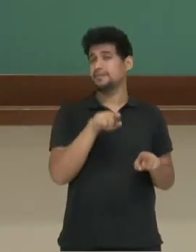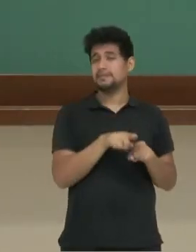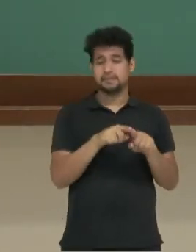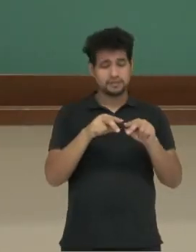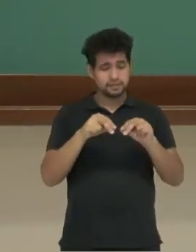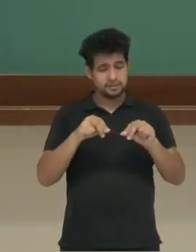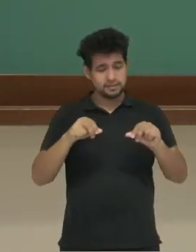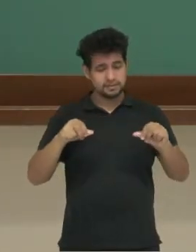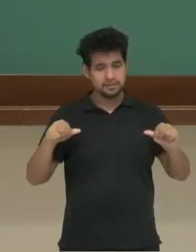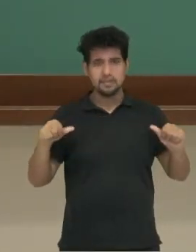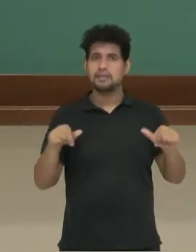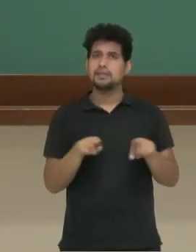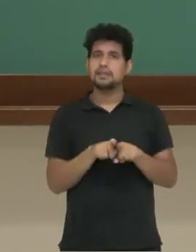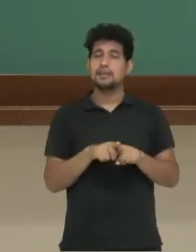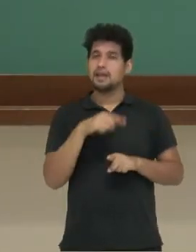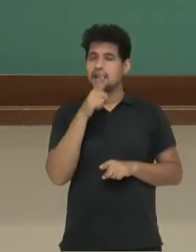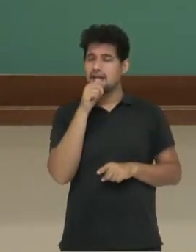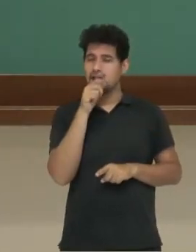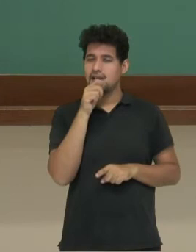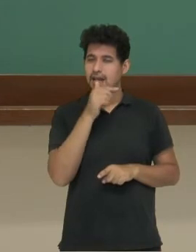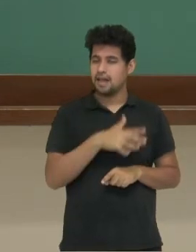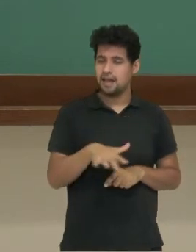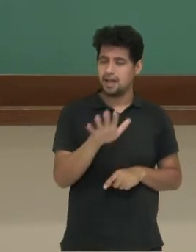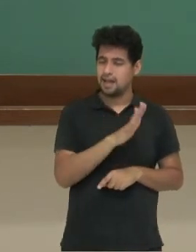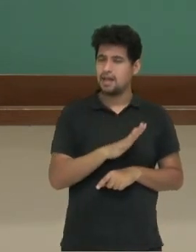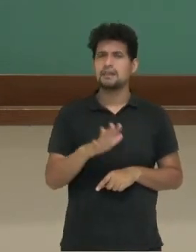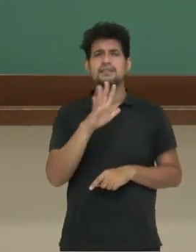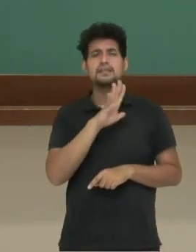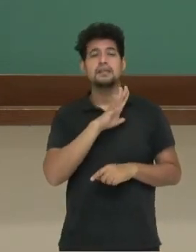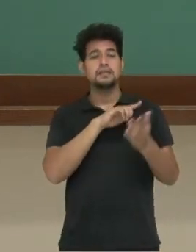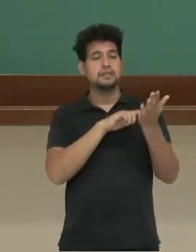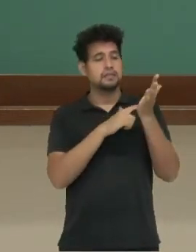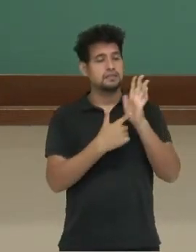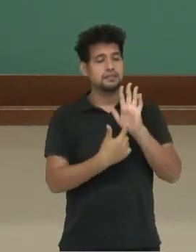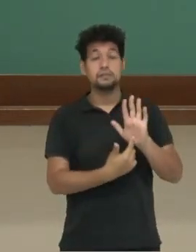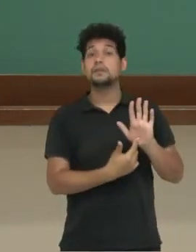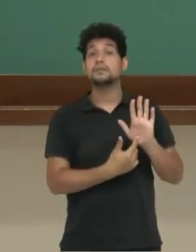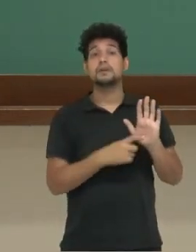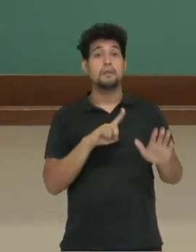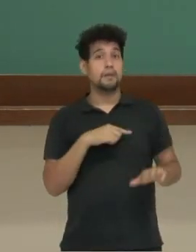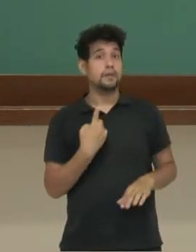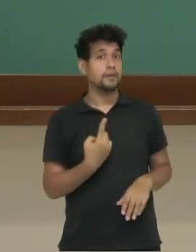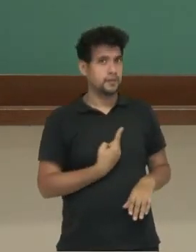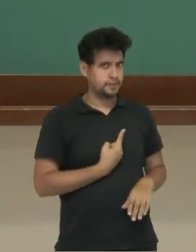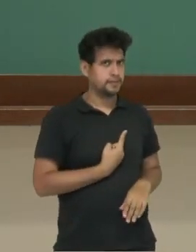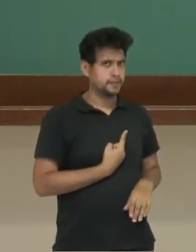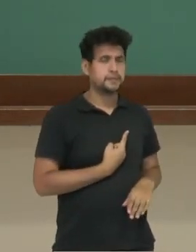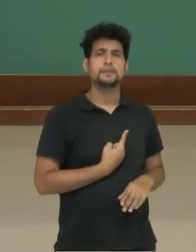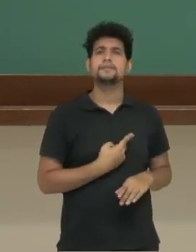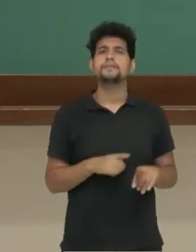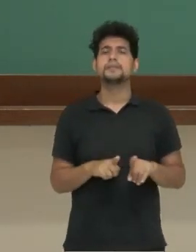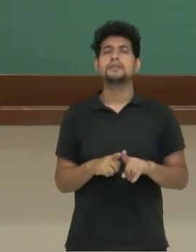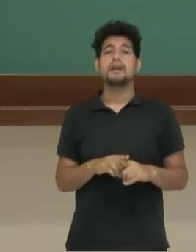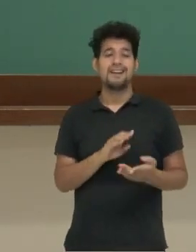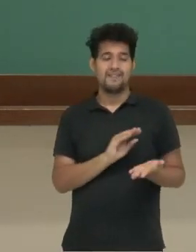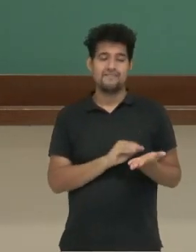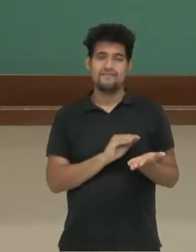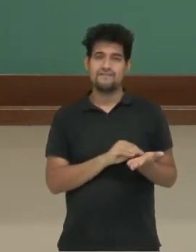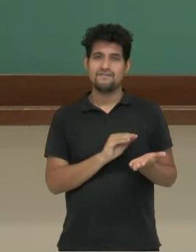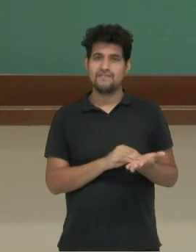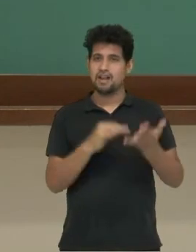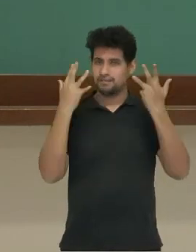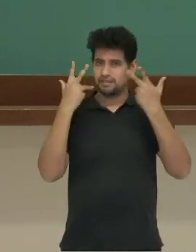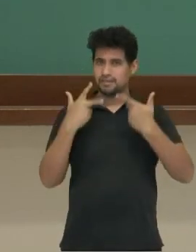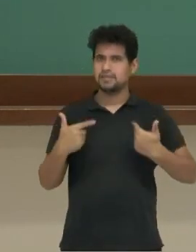do solo, por exemplo, ou poluição da água, né? Eles indicam para nós humanos, né, a ausência desses animais,